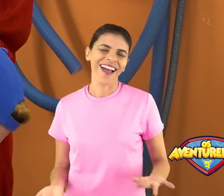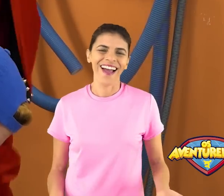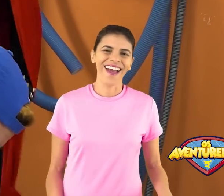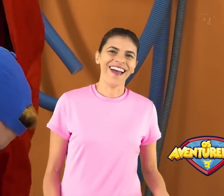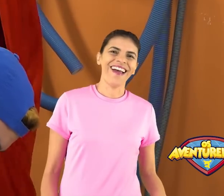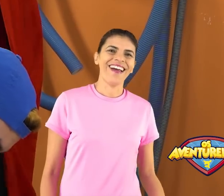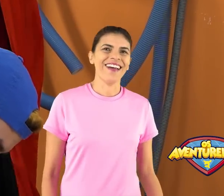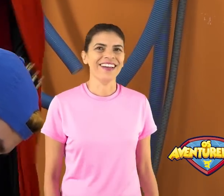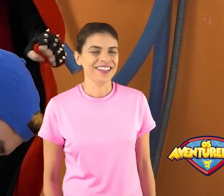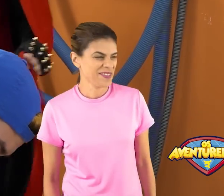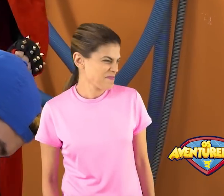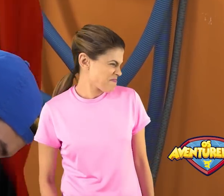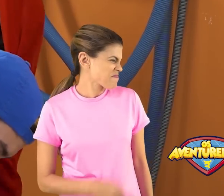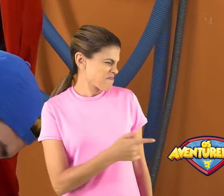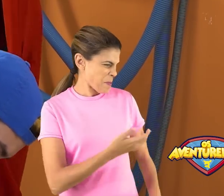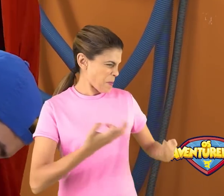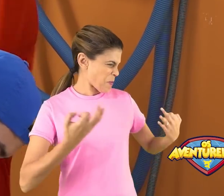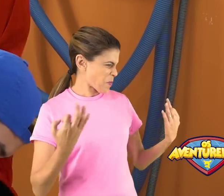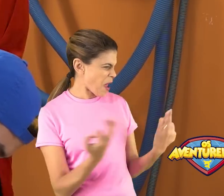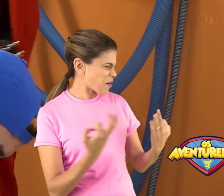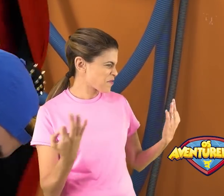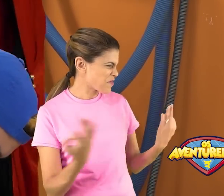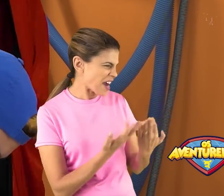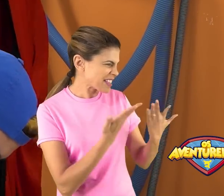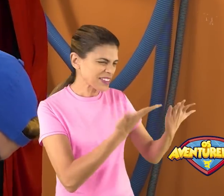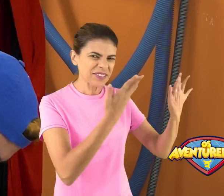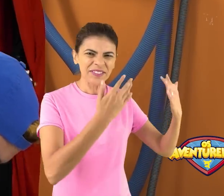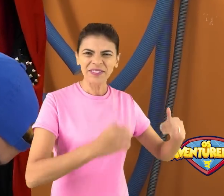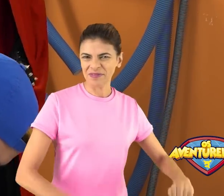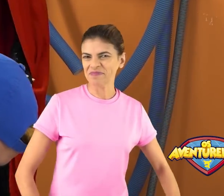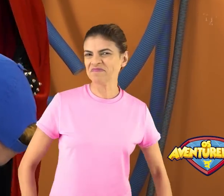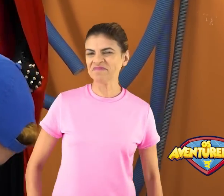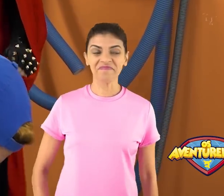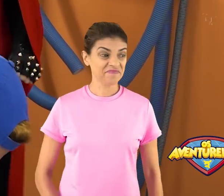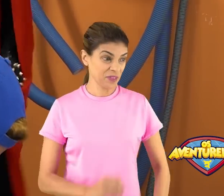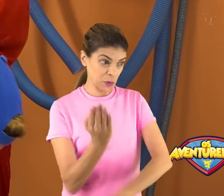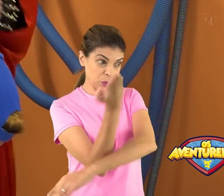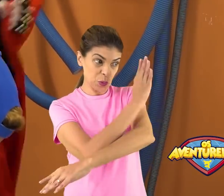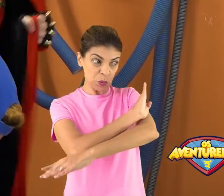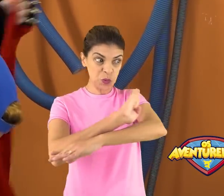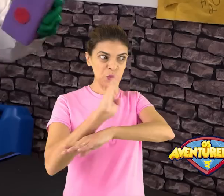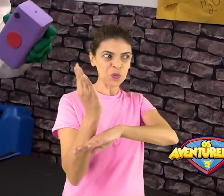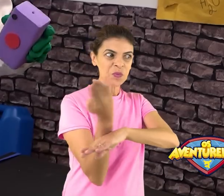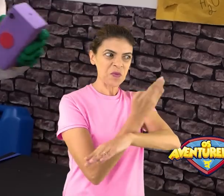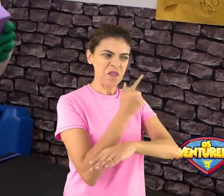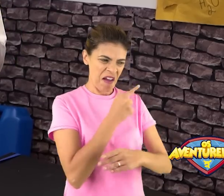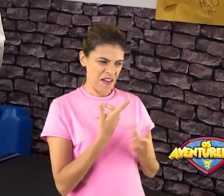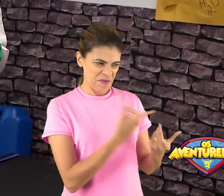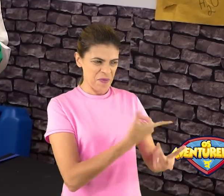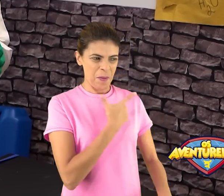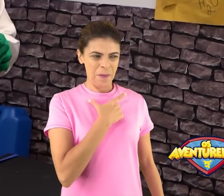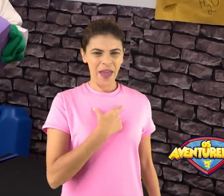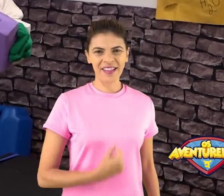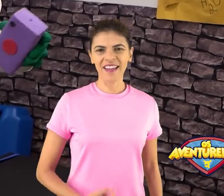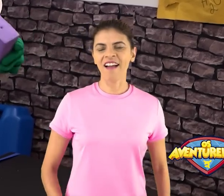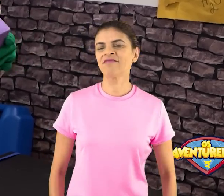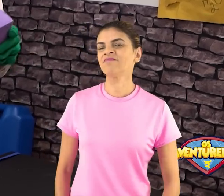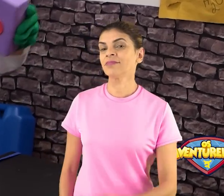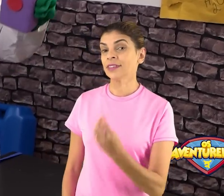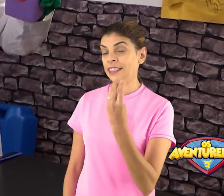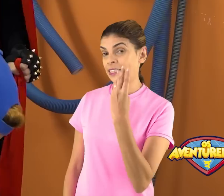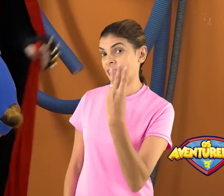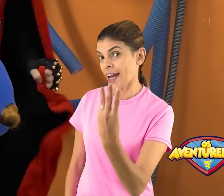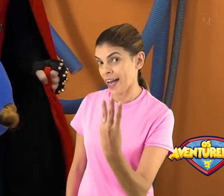O seu plano é perfeito, doutor Mau Mau O tubarão papão vai te dar uma medalha Ativando o míssil em